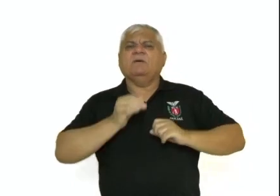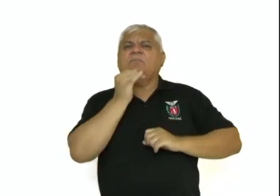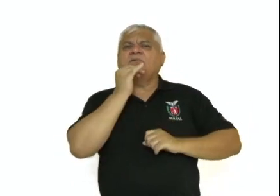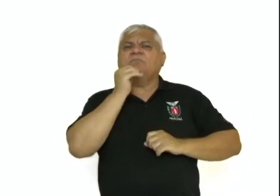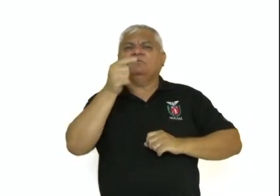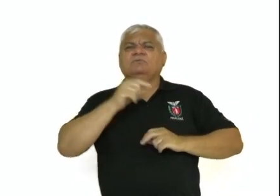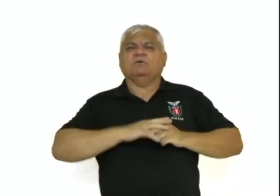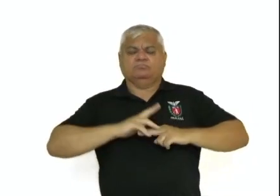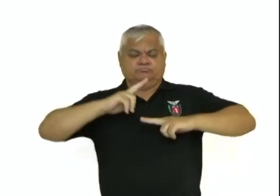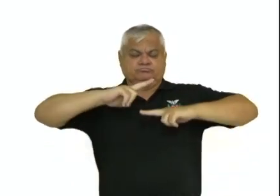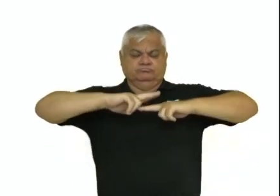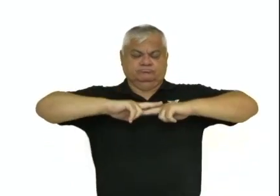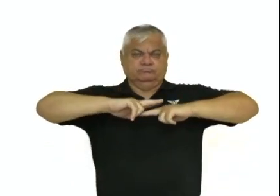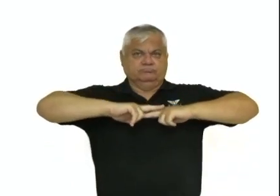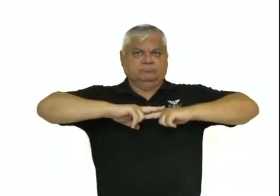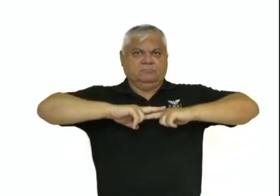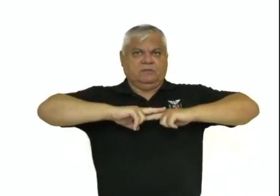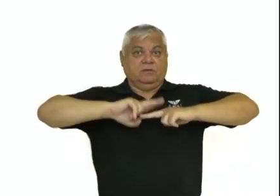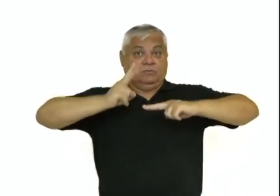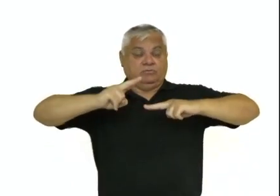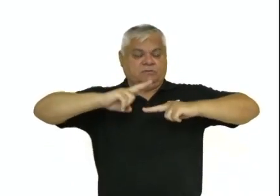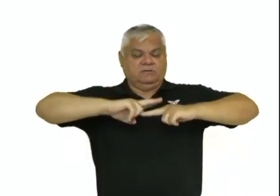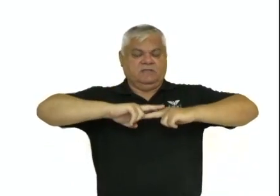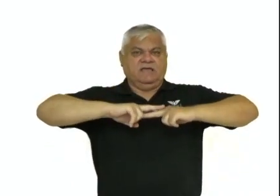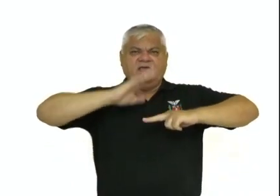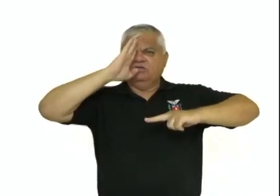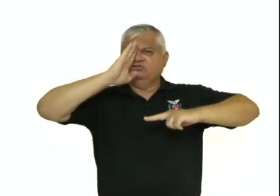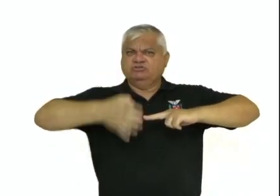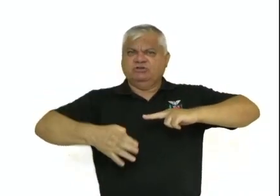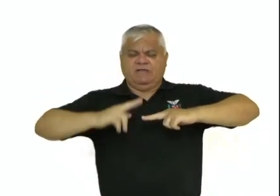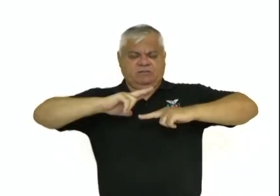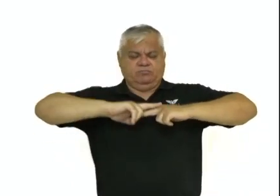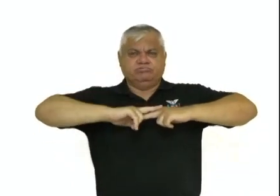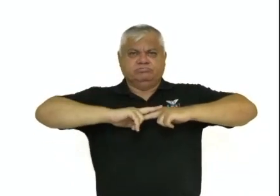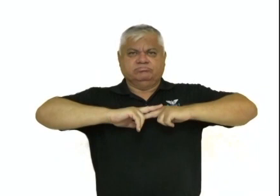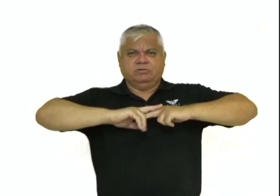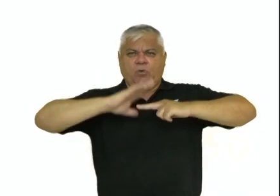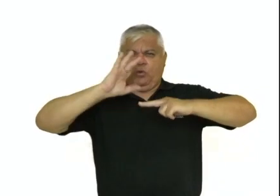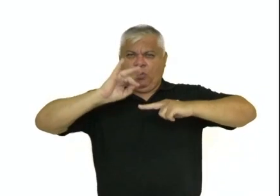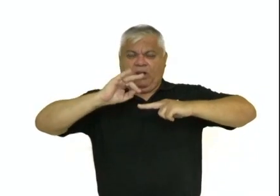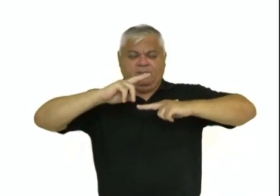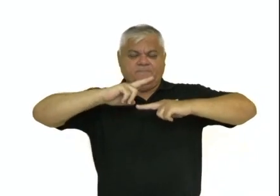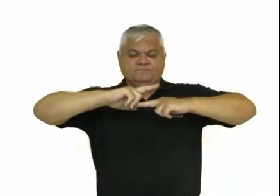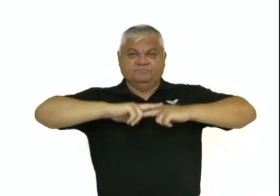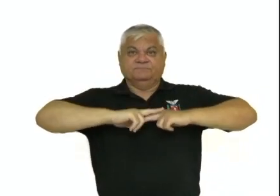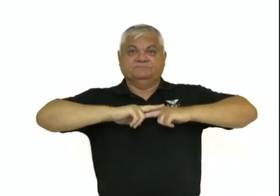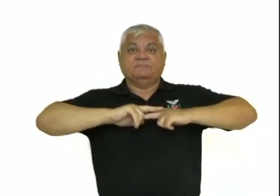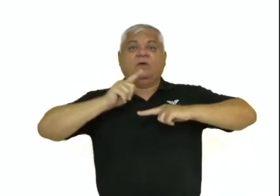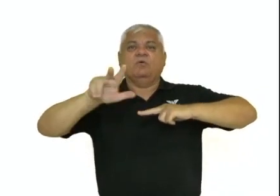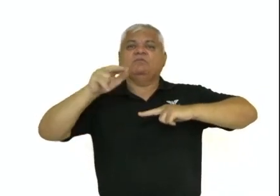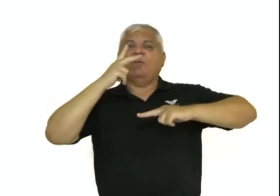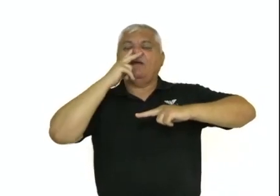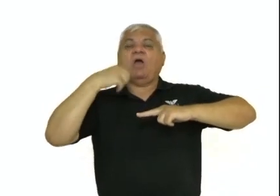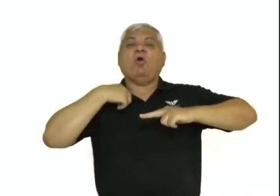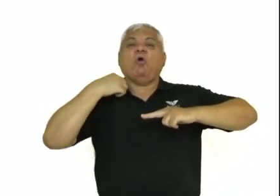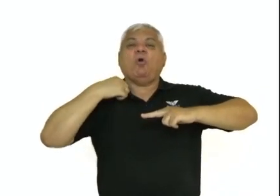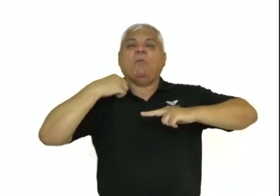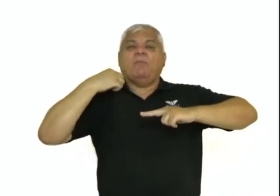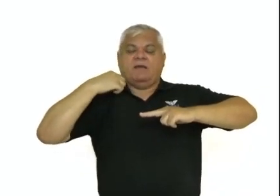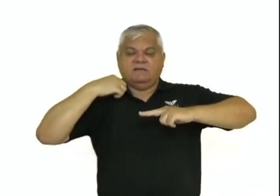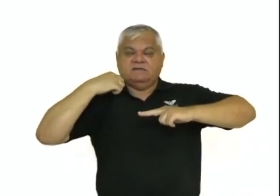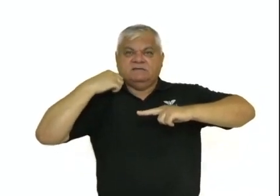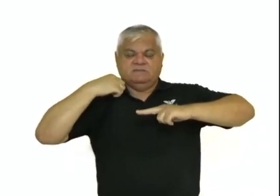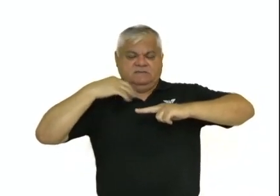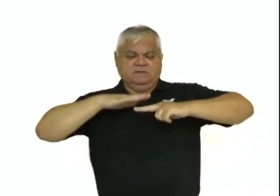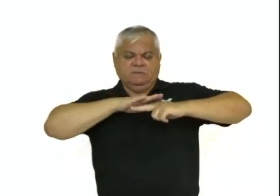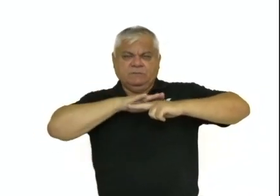estão em contato com o chão. Em algumas o contato é direto entre a pele e o chão. Em outras vai haver o tecido da roupa. Tente